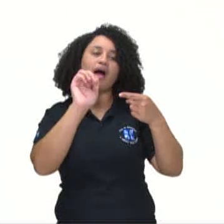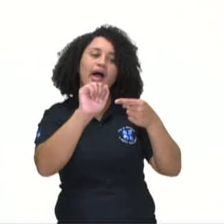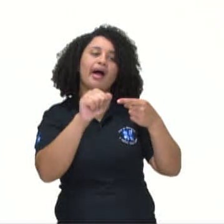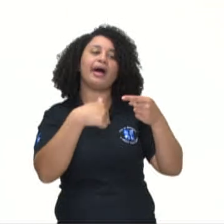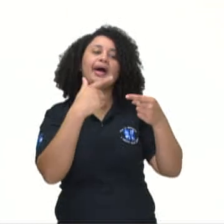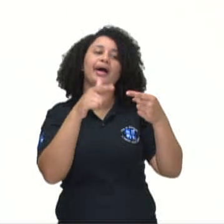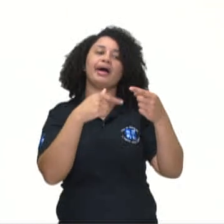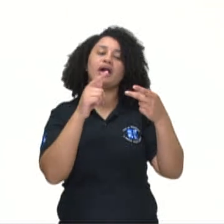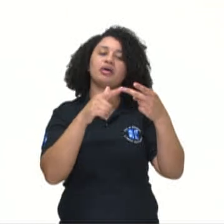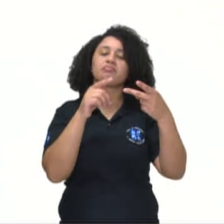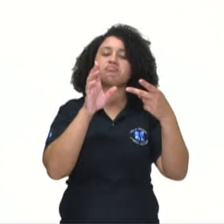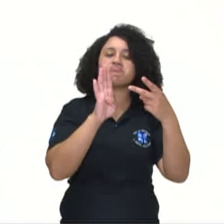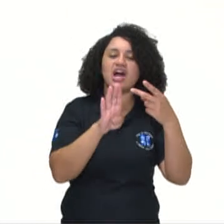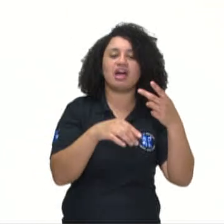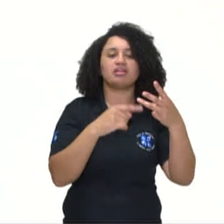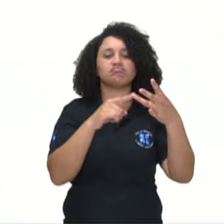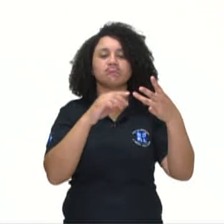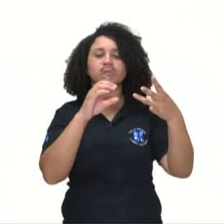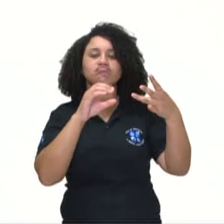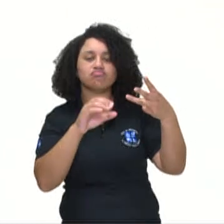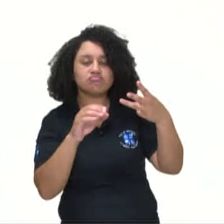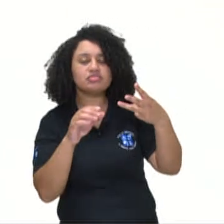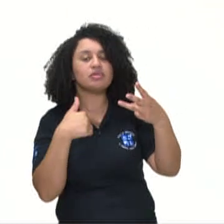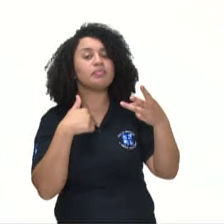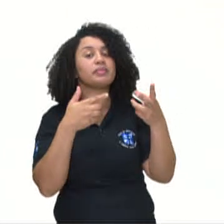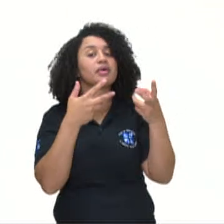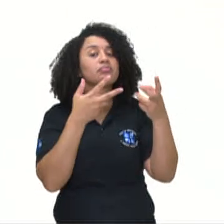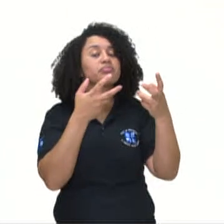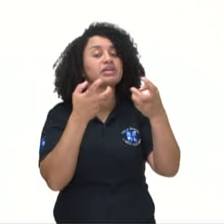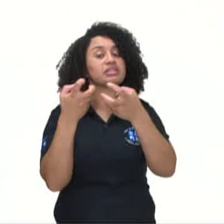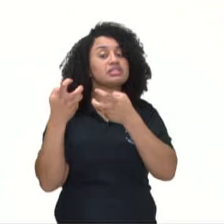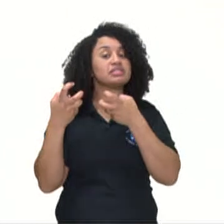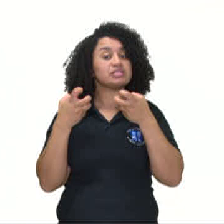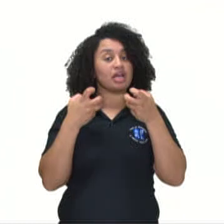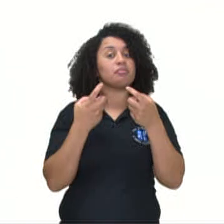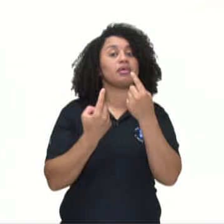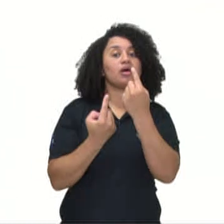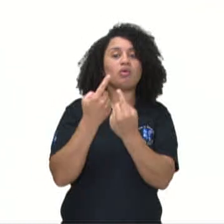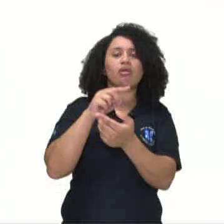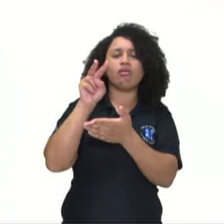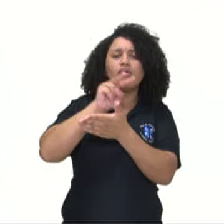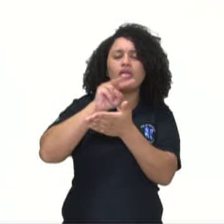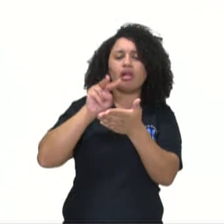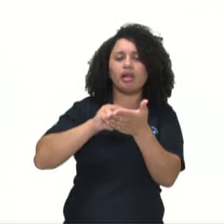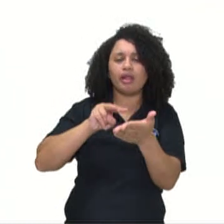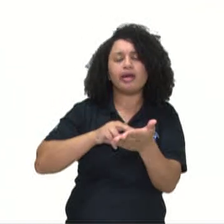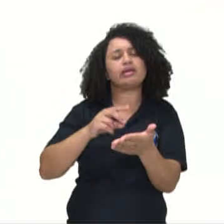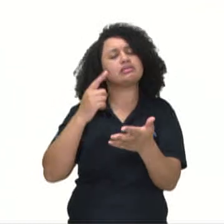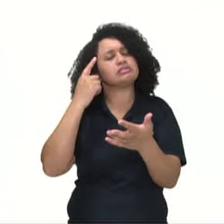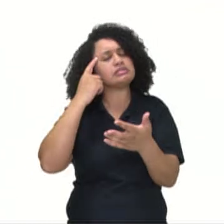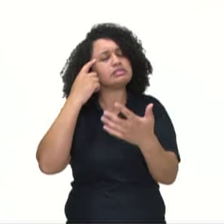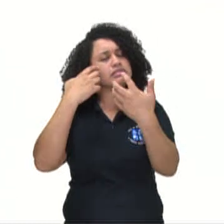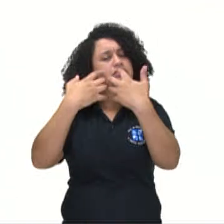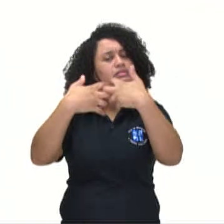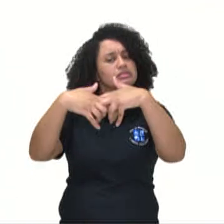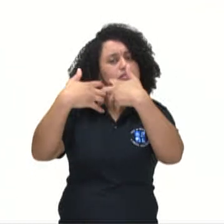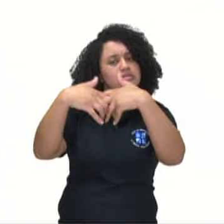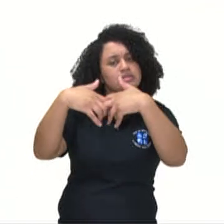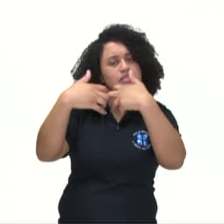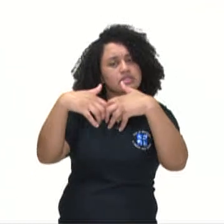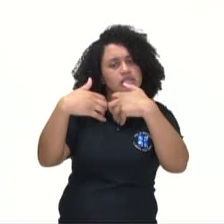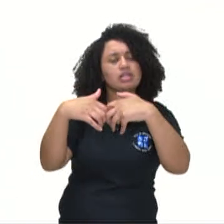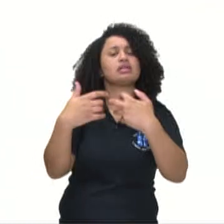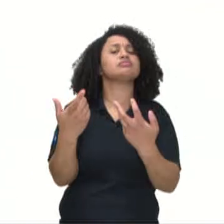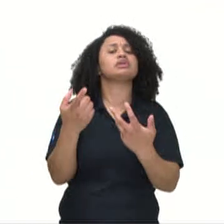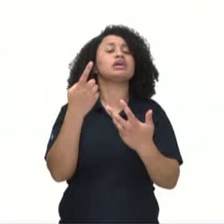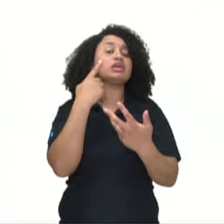produção, economia de mercado, lei de oferta e procura e proibição do lucro. B, propriedade privada dos meios de produção, economia